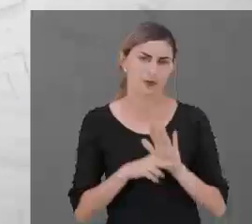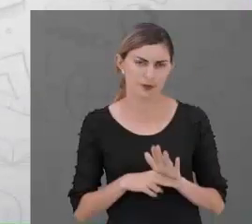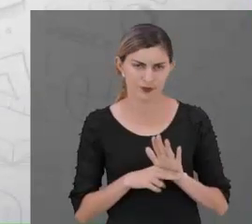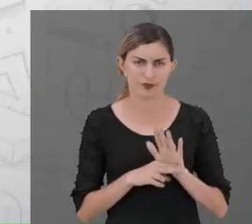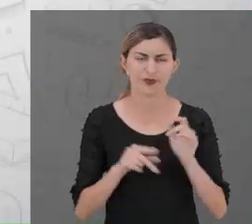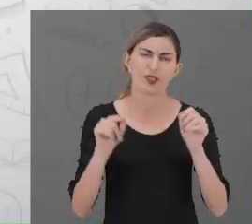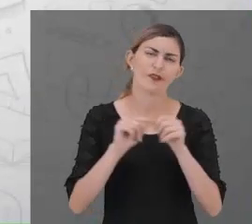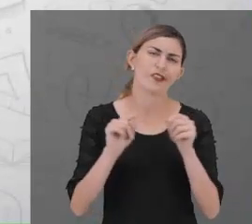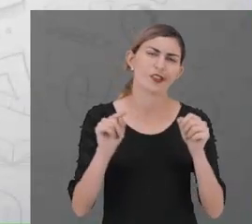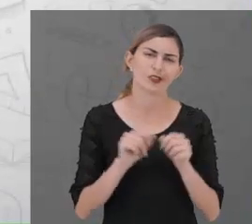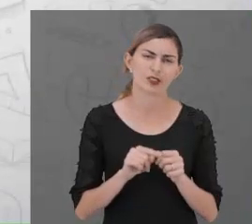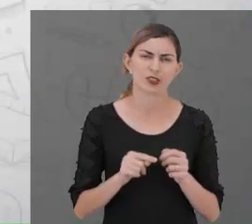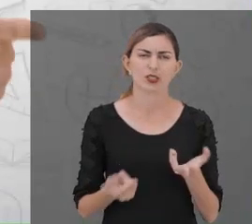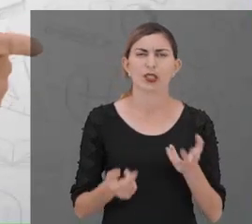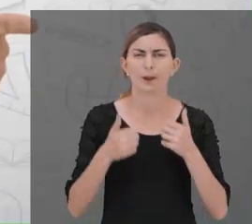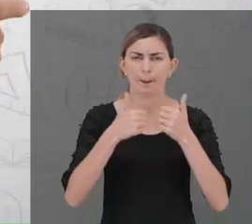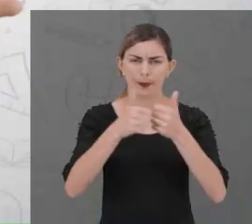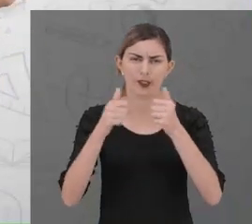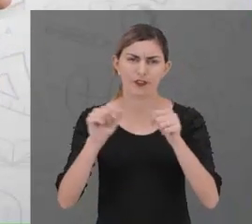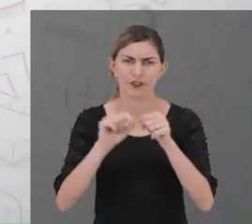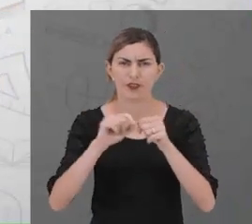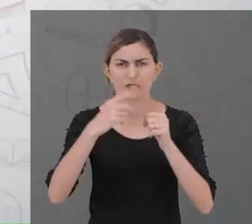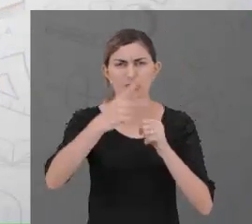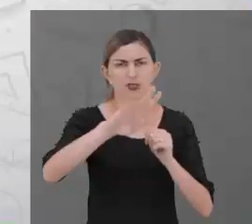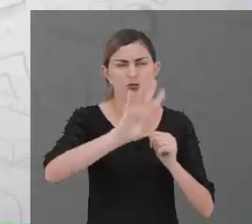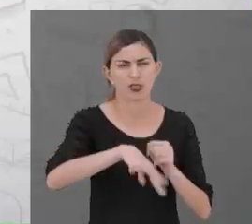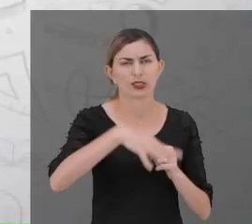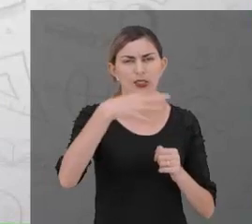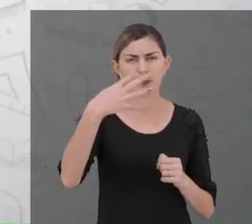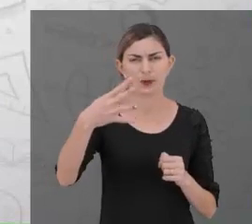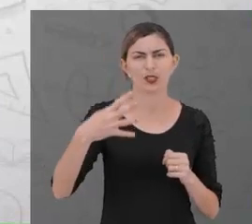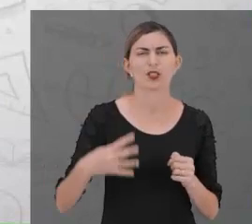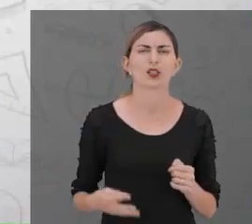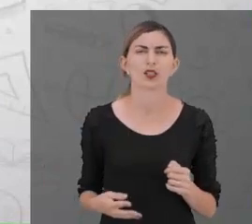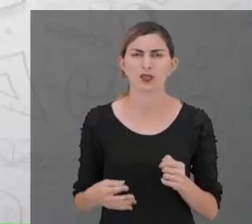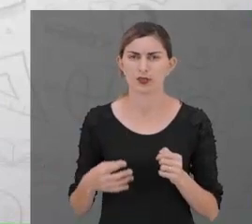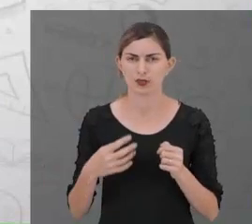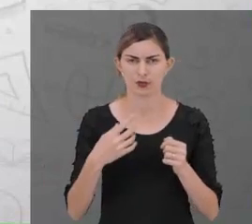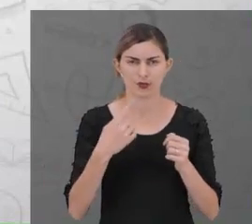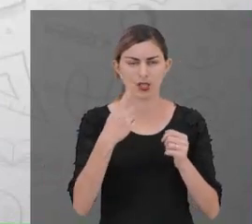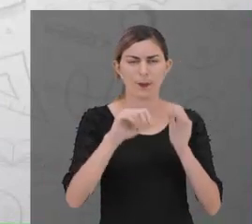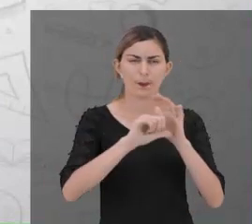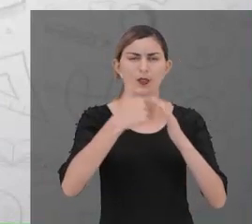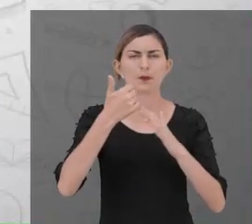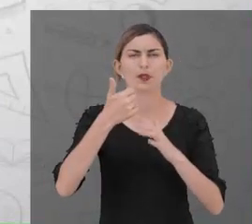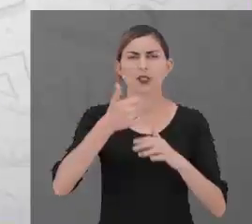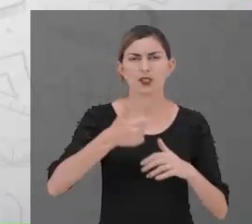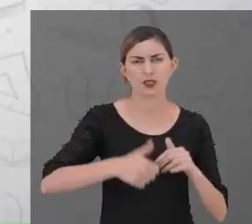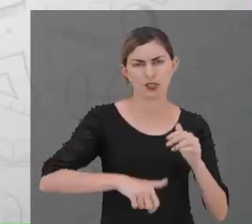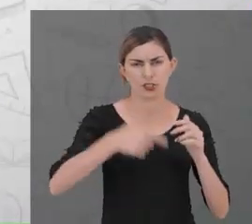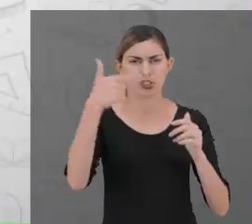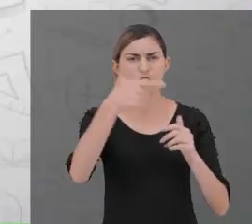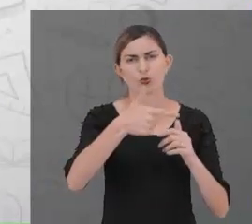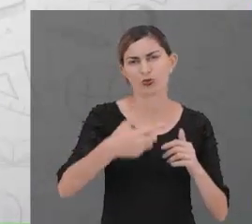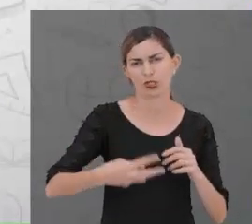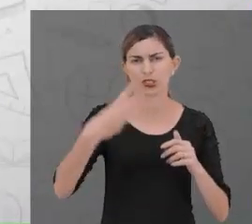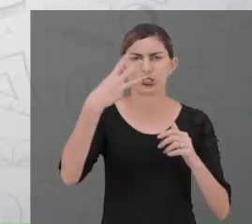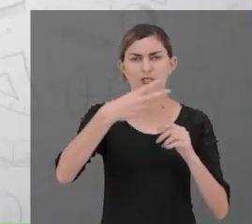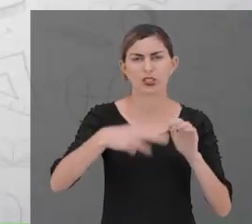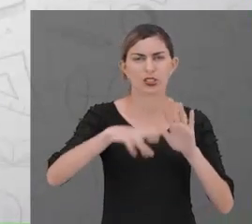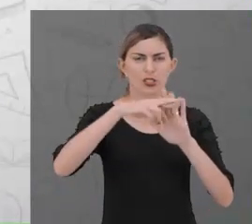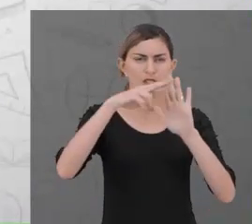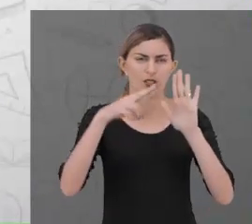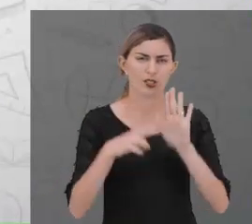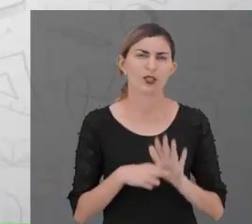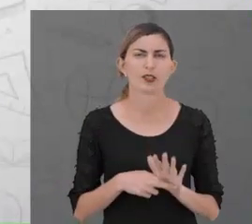essa normalização, fazer muito bem feita a sua tabela, levando em consideração a primeira, segunda